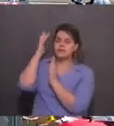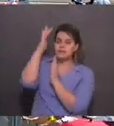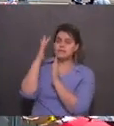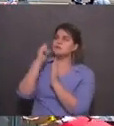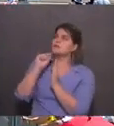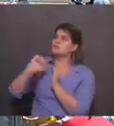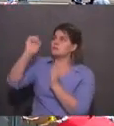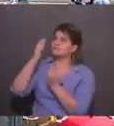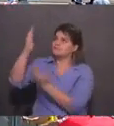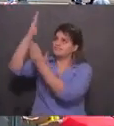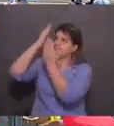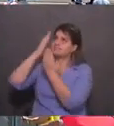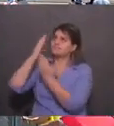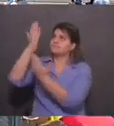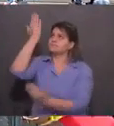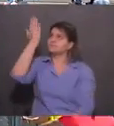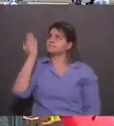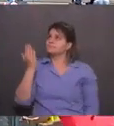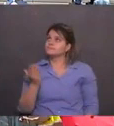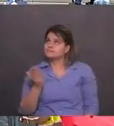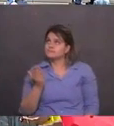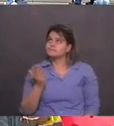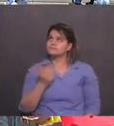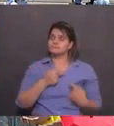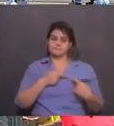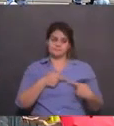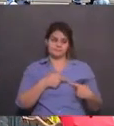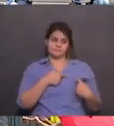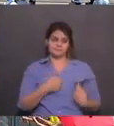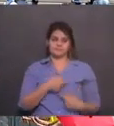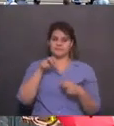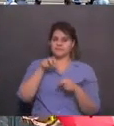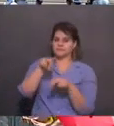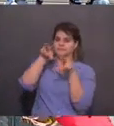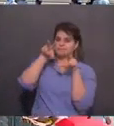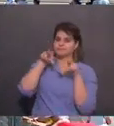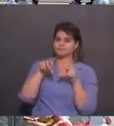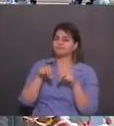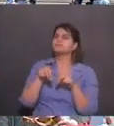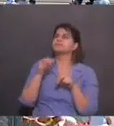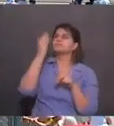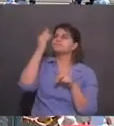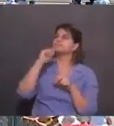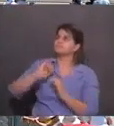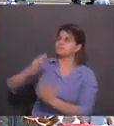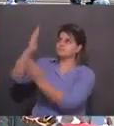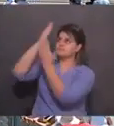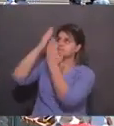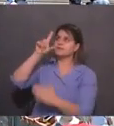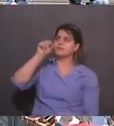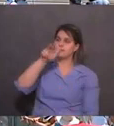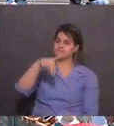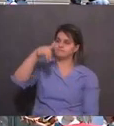Santíssima, bendita a sua Santa Imaculada Conceição, bendita a sua gloriosa